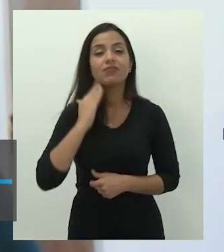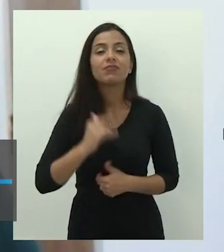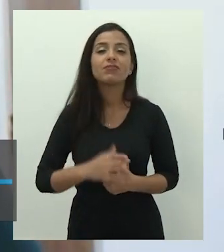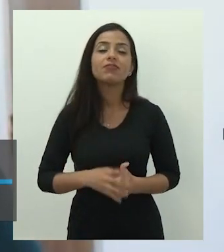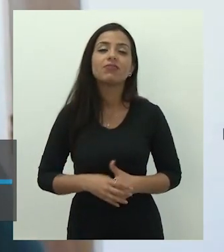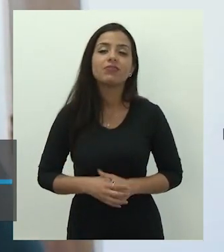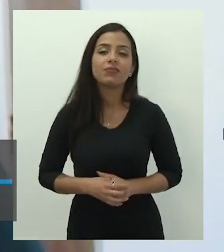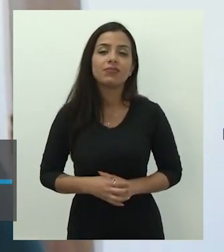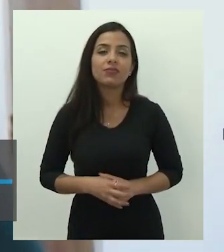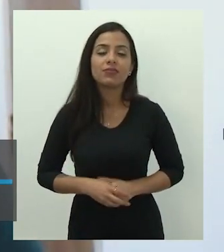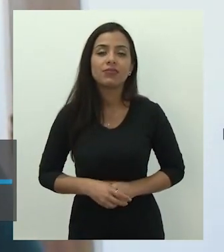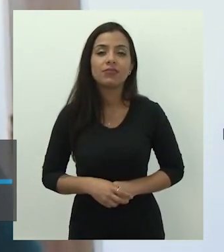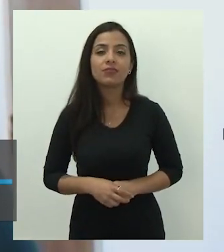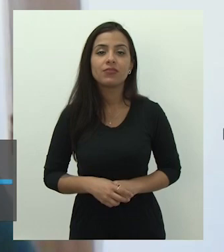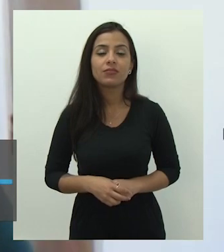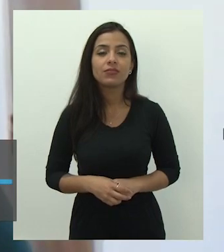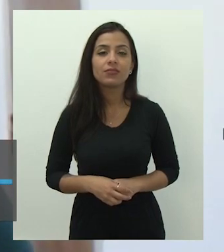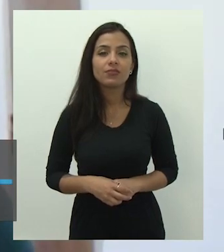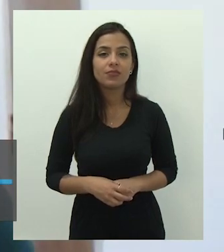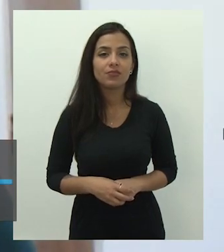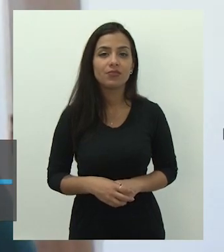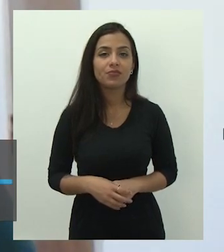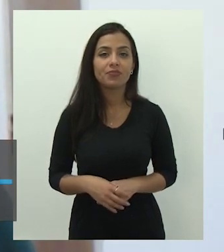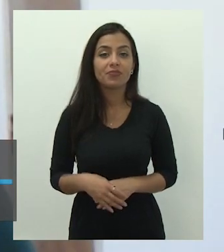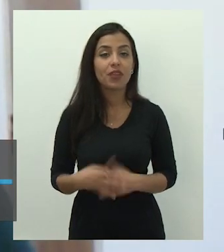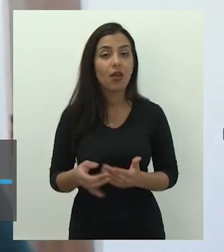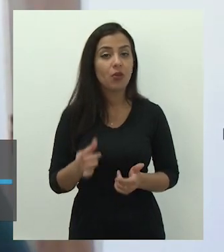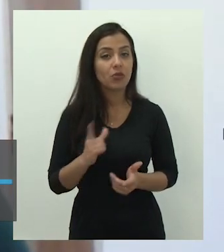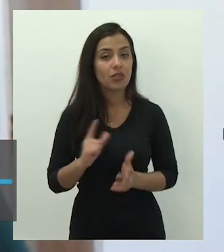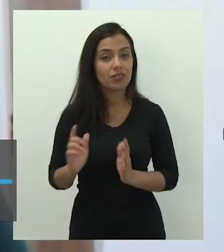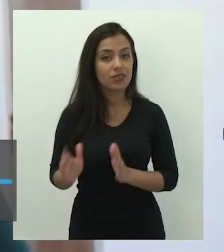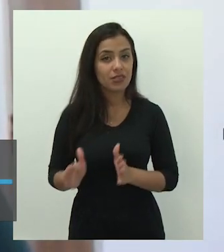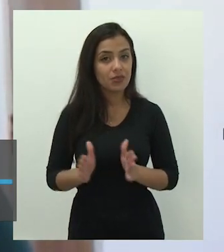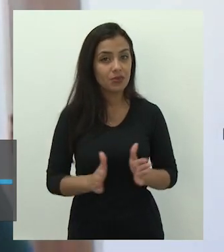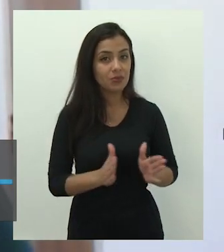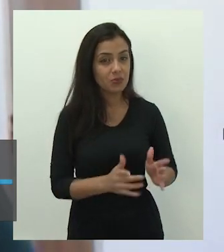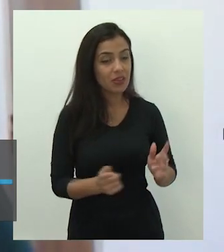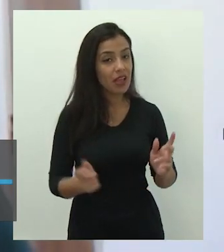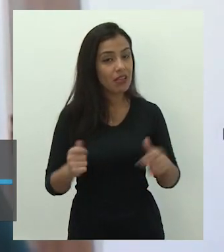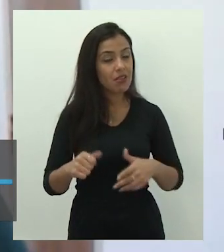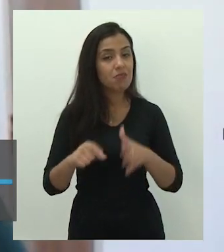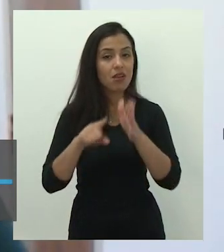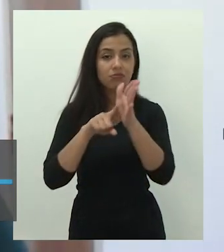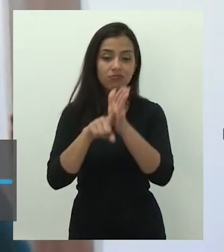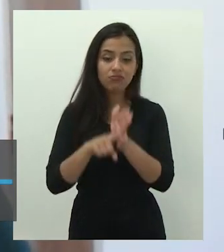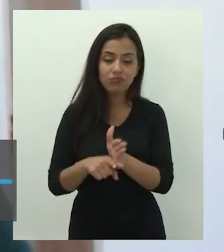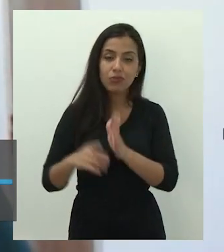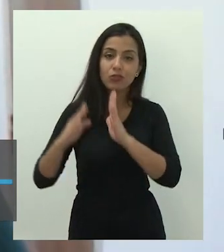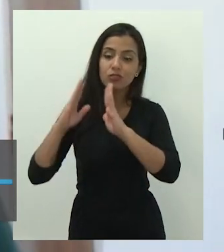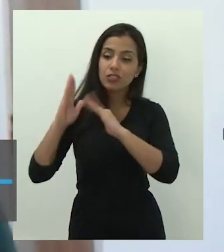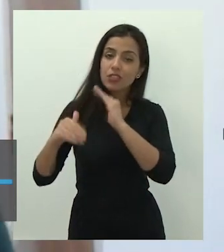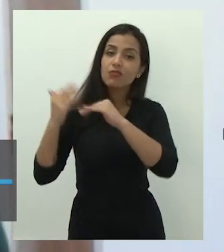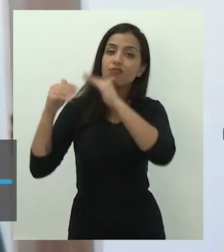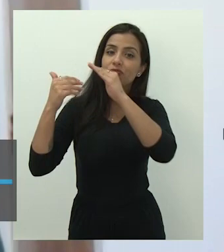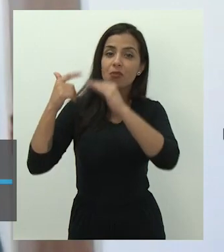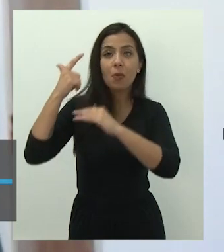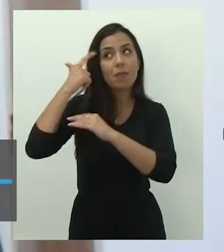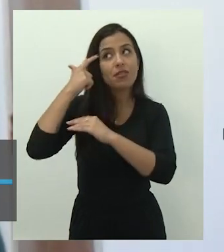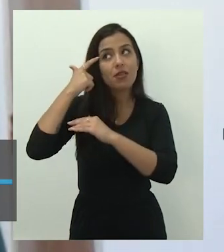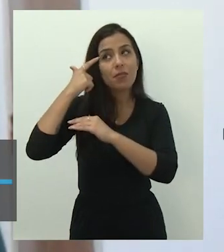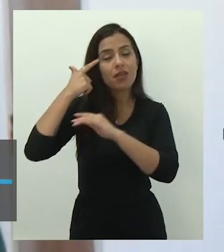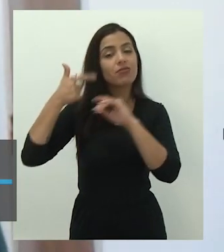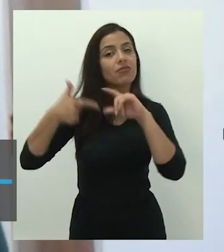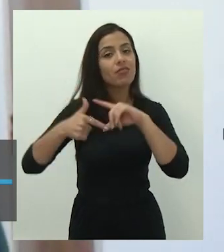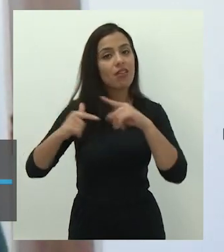trabalha essas sequências, a gente consegue explorar a intenção de desenvolver o pensamento algébrico. É nesse momento que a gente